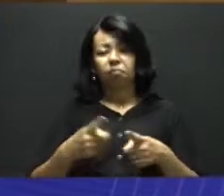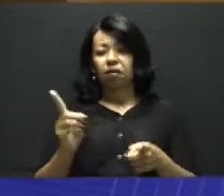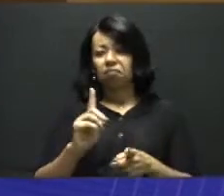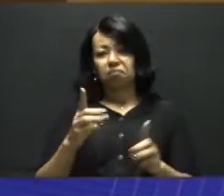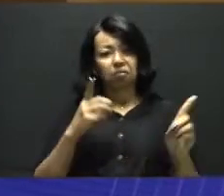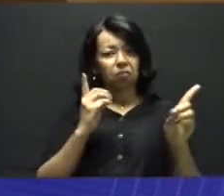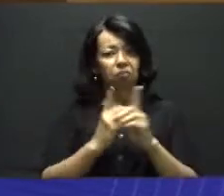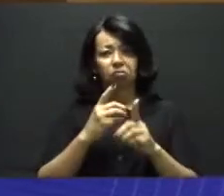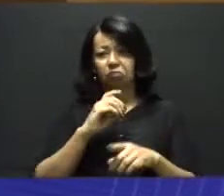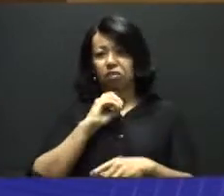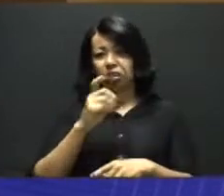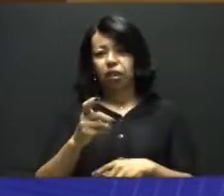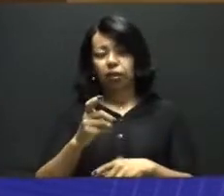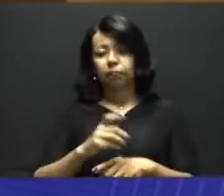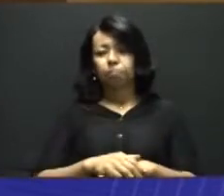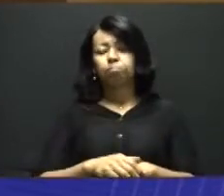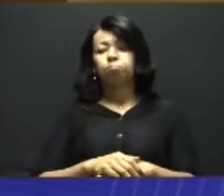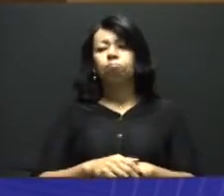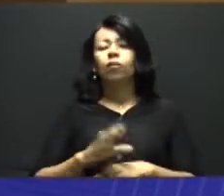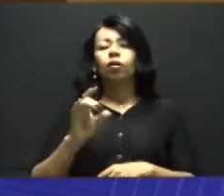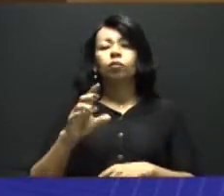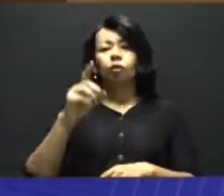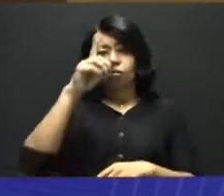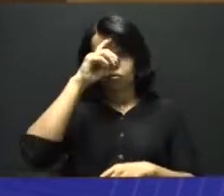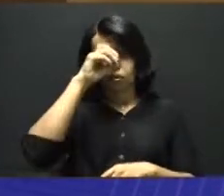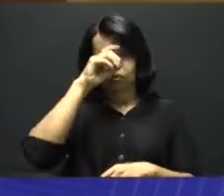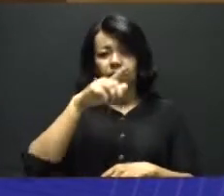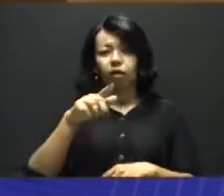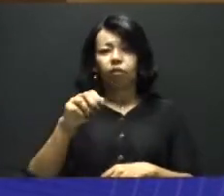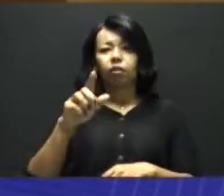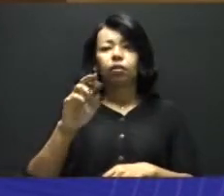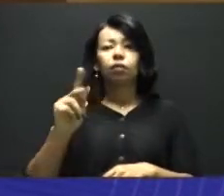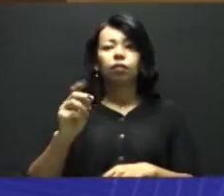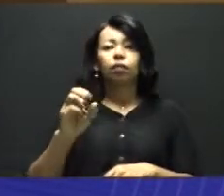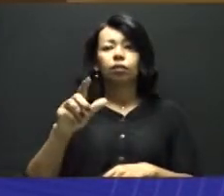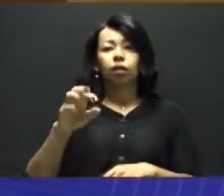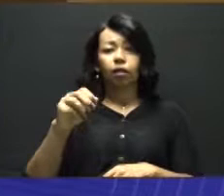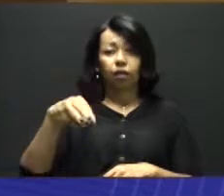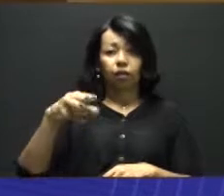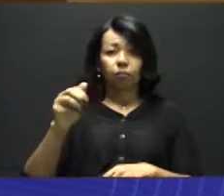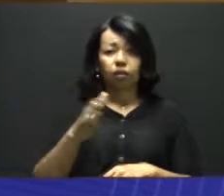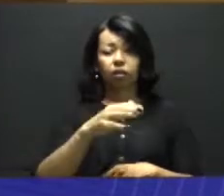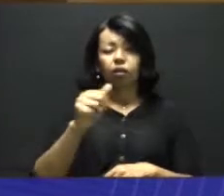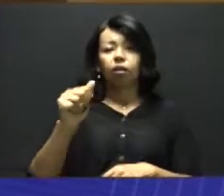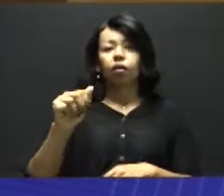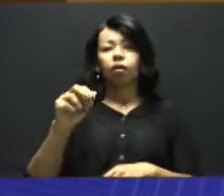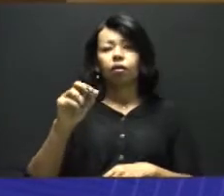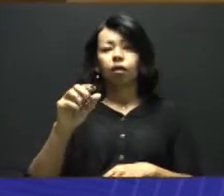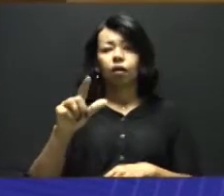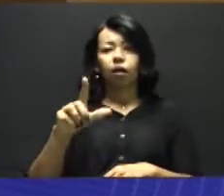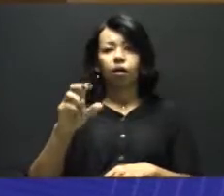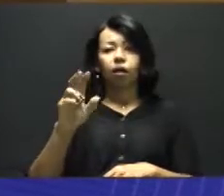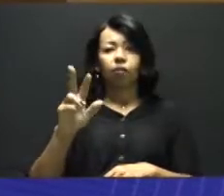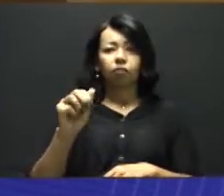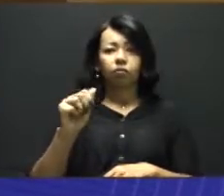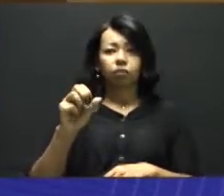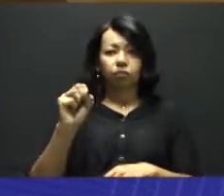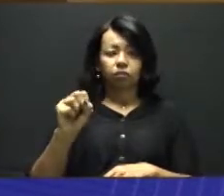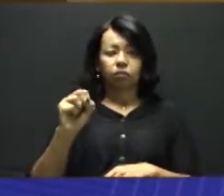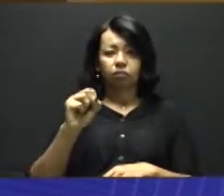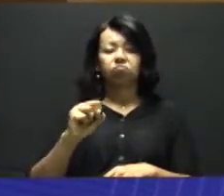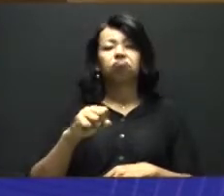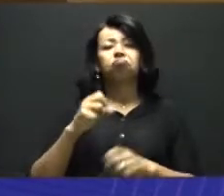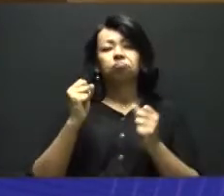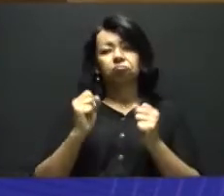encontrou apenas no hospital guilherme álvaro se propôs ainda a atender e poderia agendar o